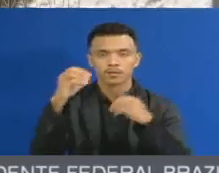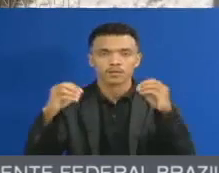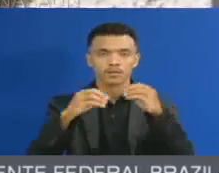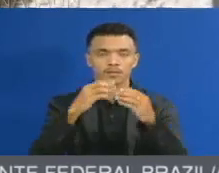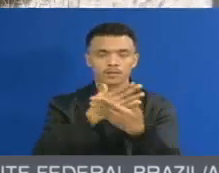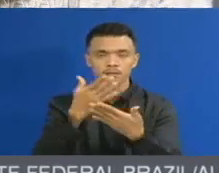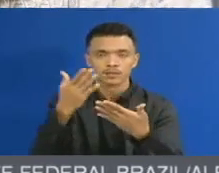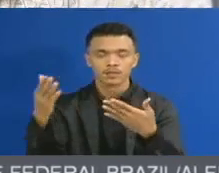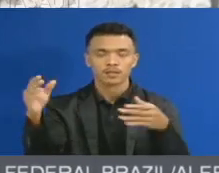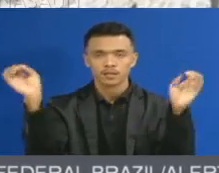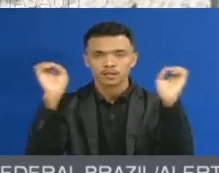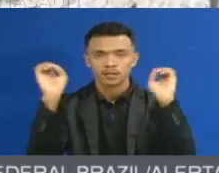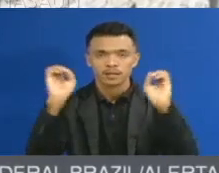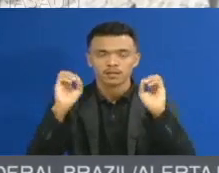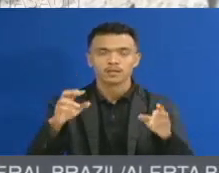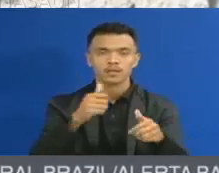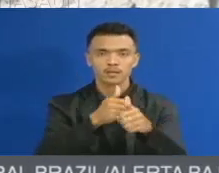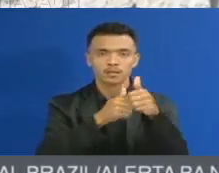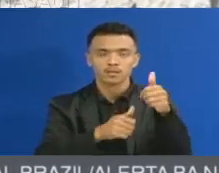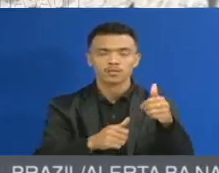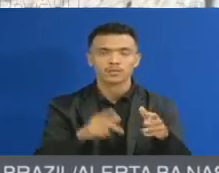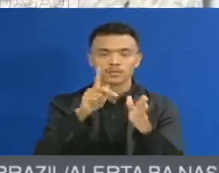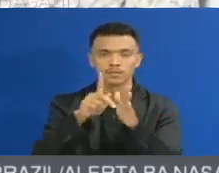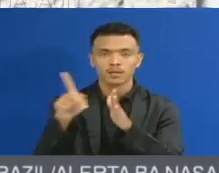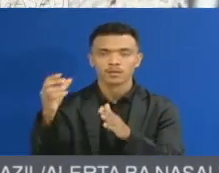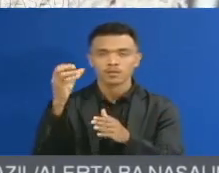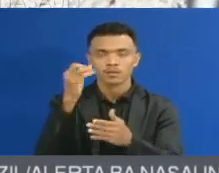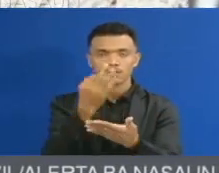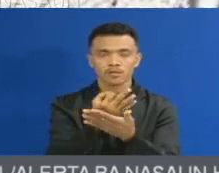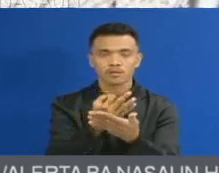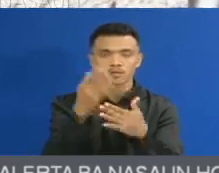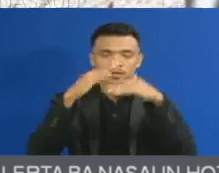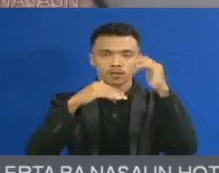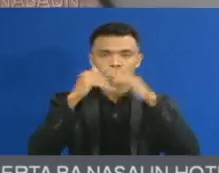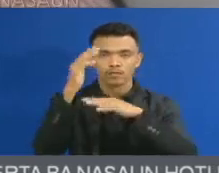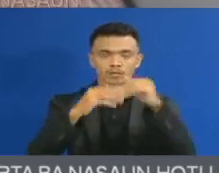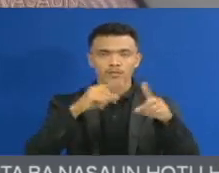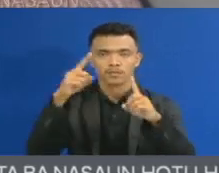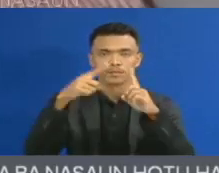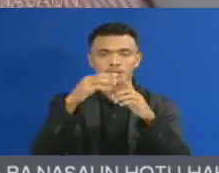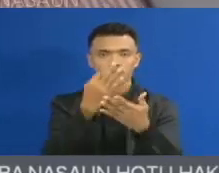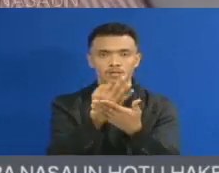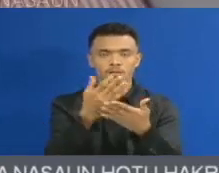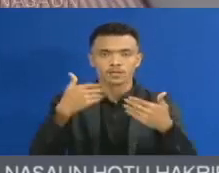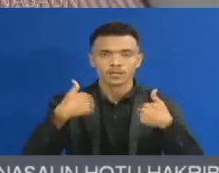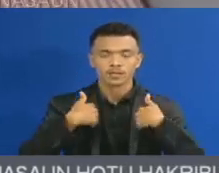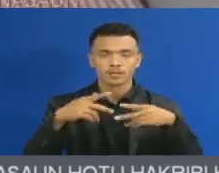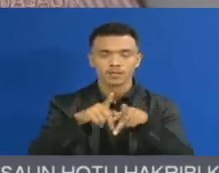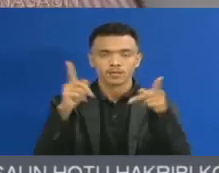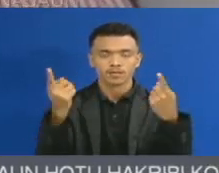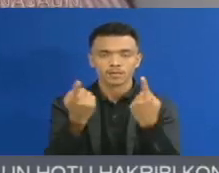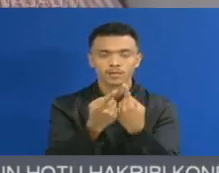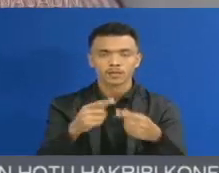mobiliária uma larang nebe la iha, ne depende ba balanço plano orçamento infraestrutura, ou hira orçamento se iha maka companhia